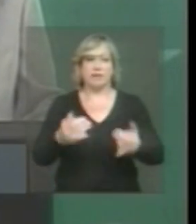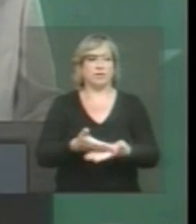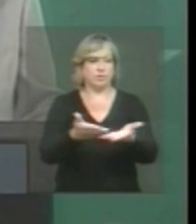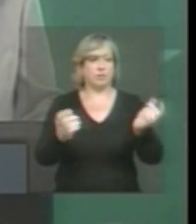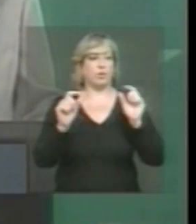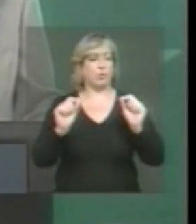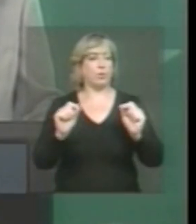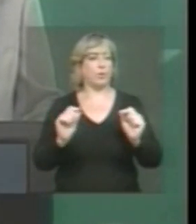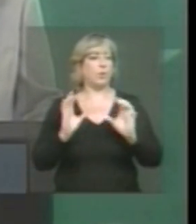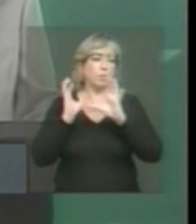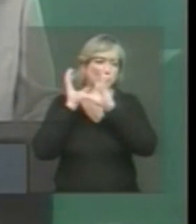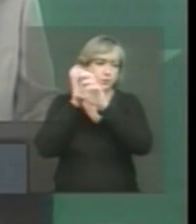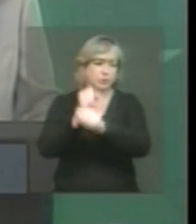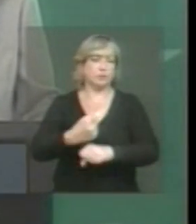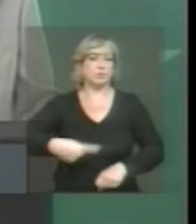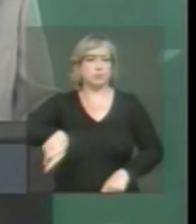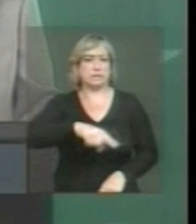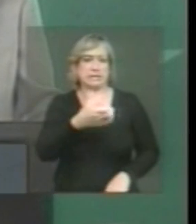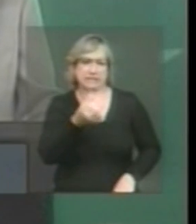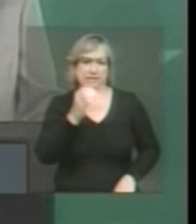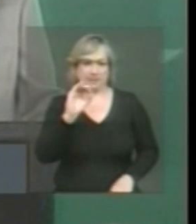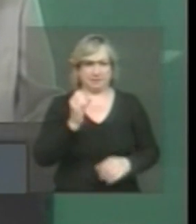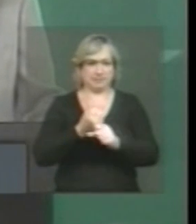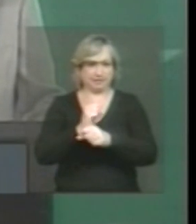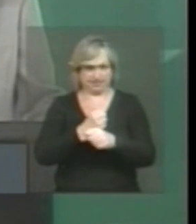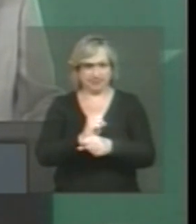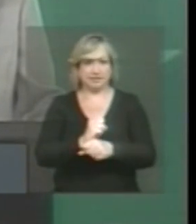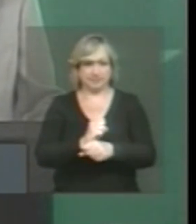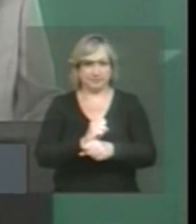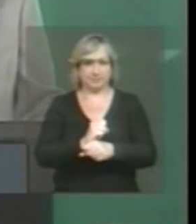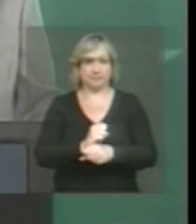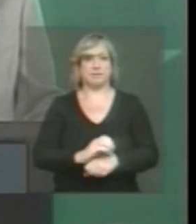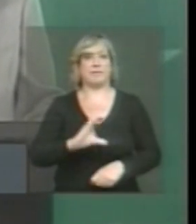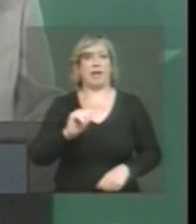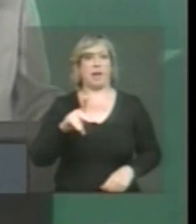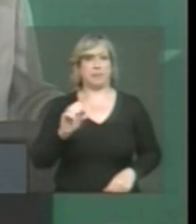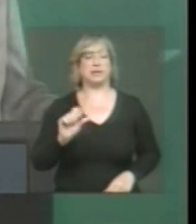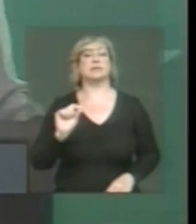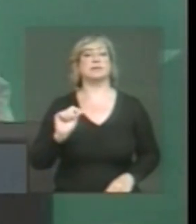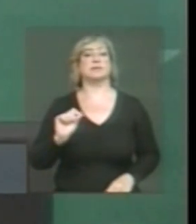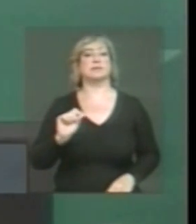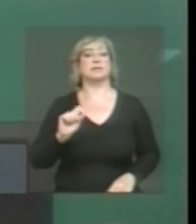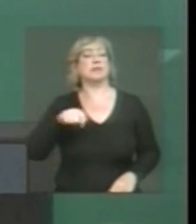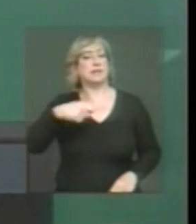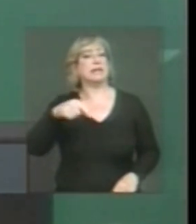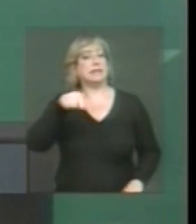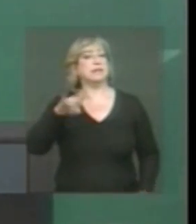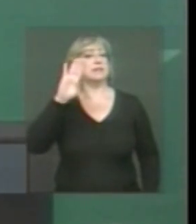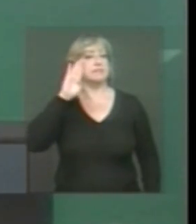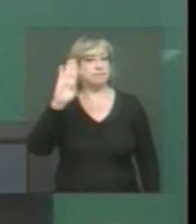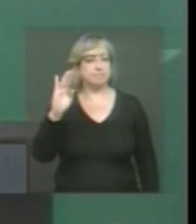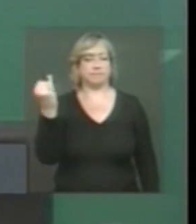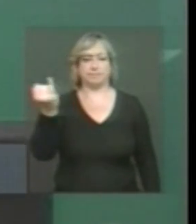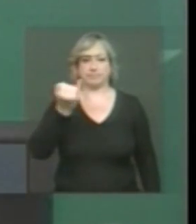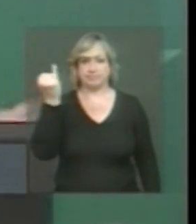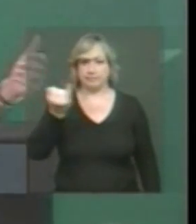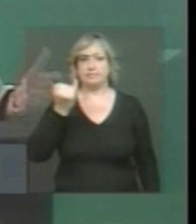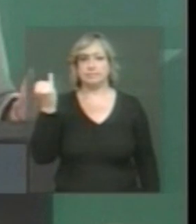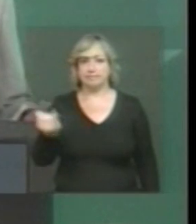que, ao longo desses 60 anos, a CAPES foi um dos instrumentos